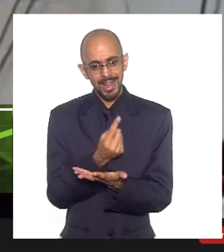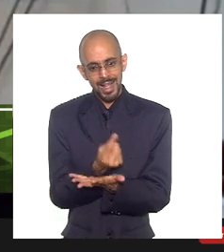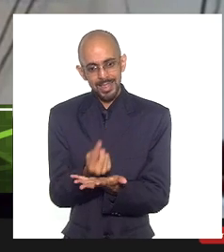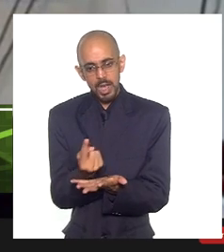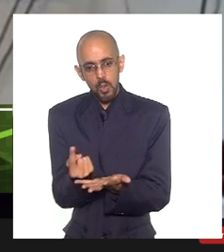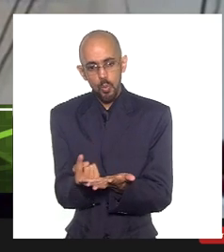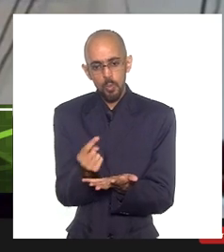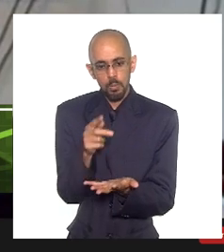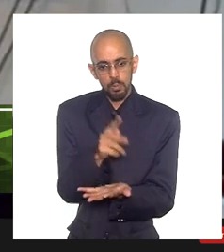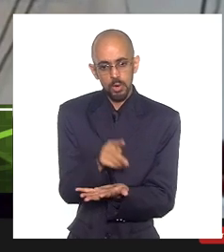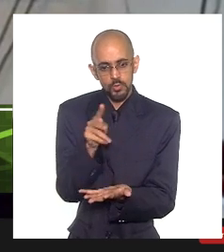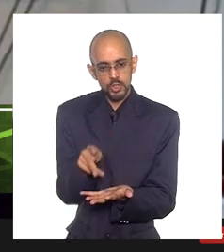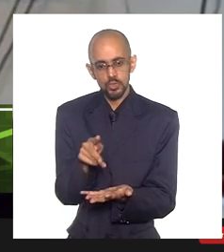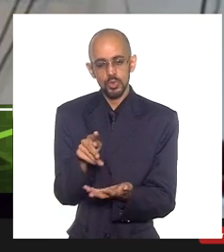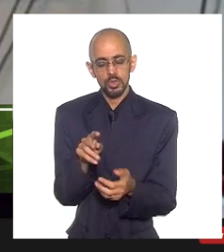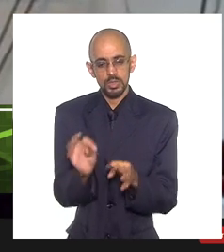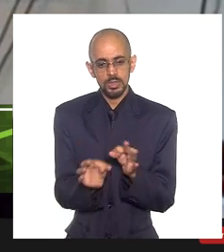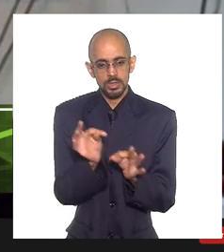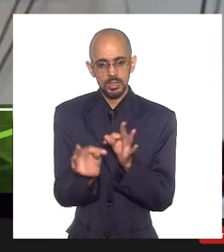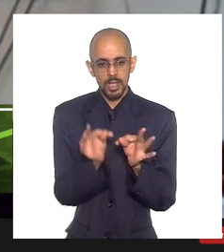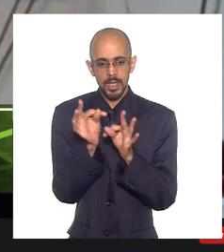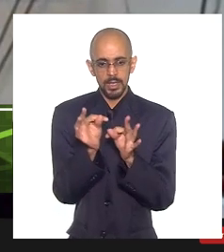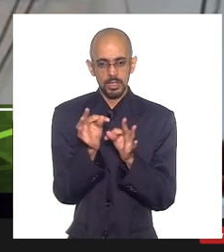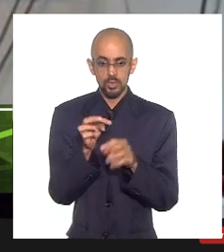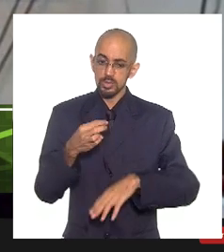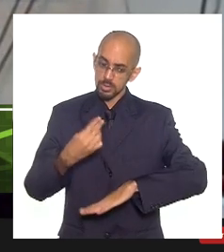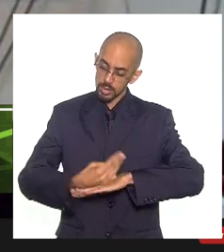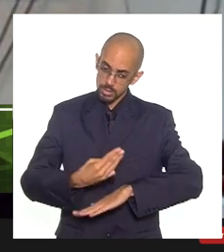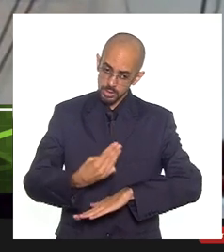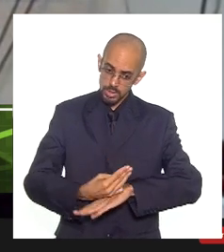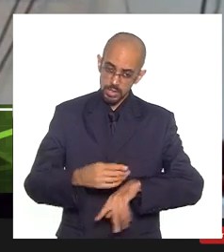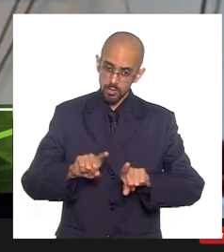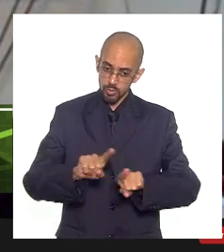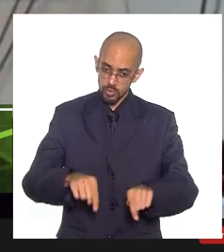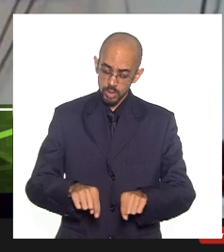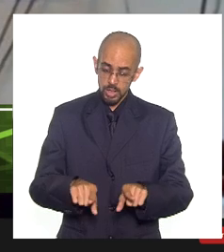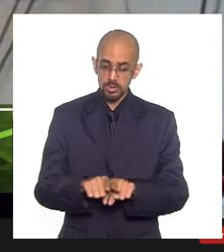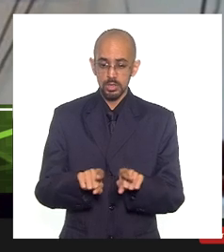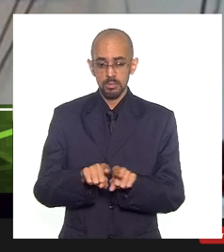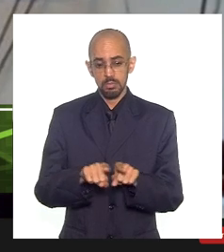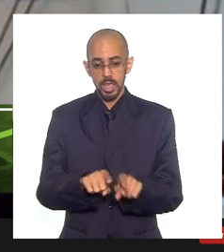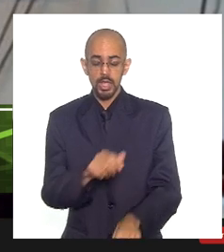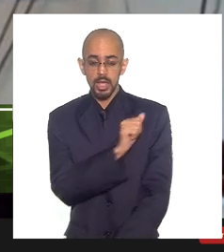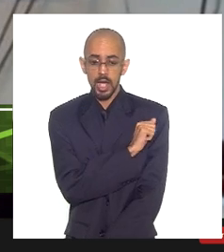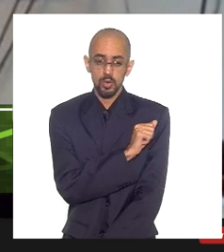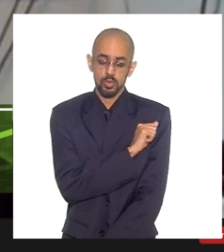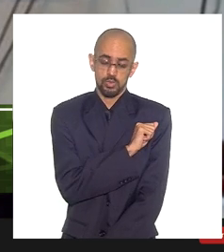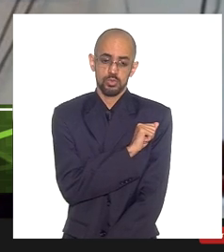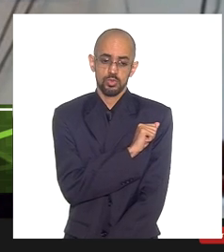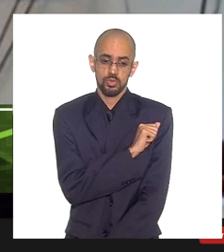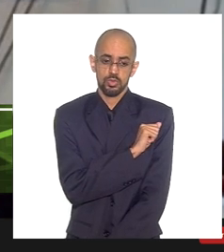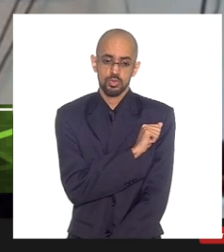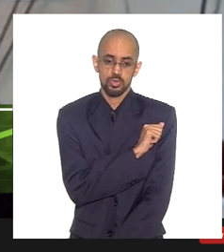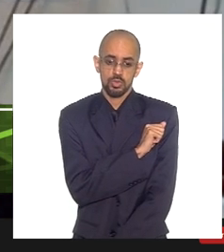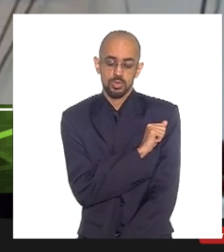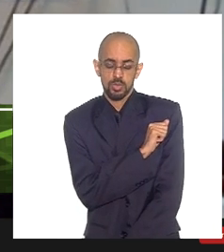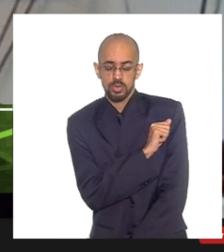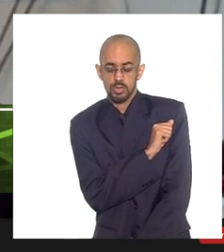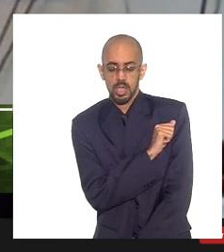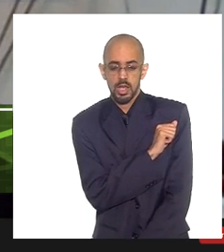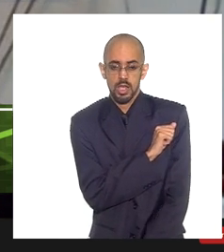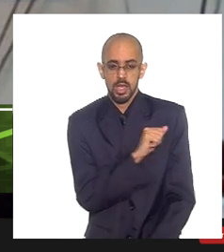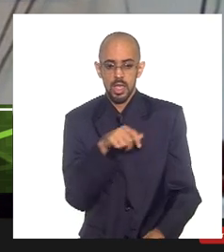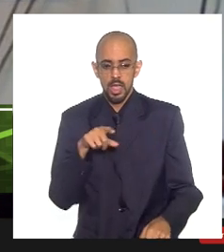professores os técnicos os terceirizados também e os estudantes que fazem essa universidade ser de excelência mas é